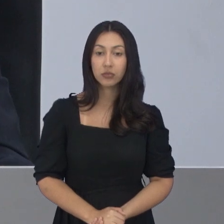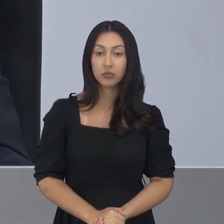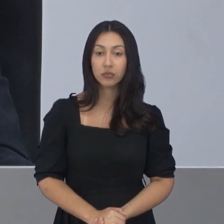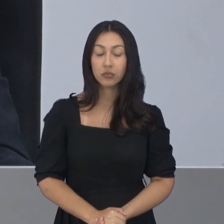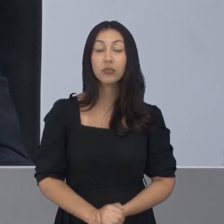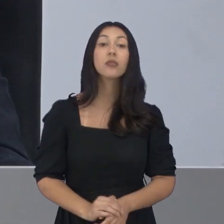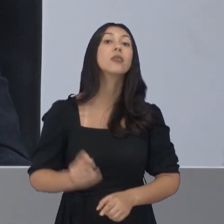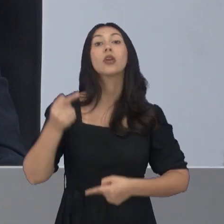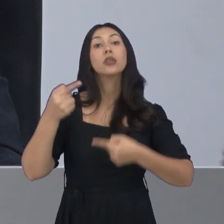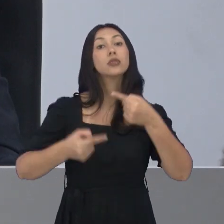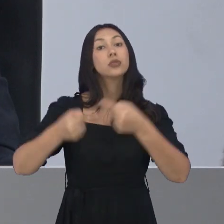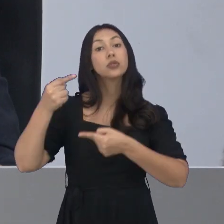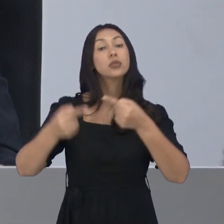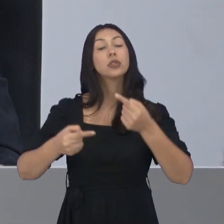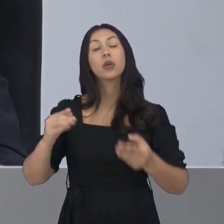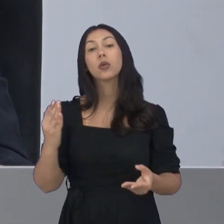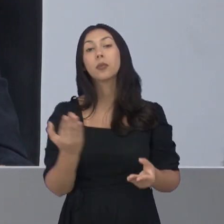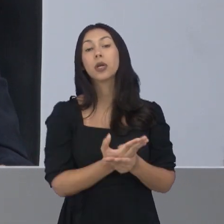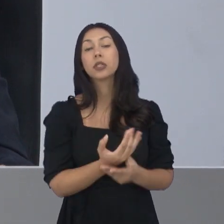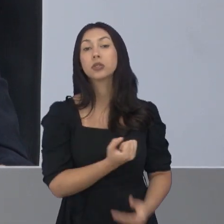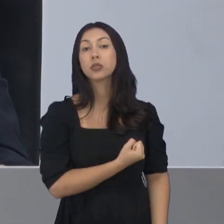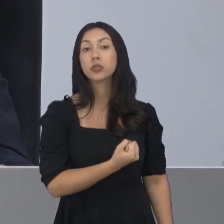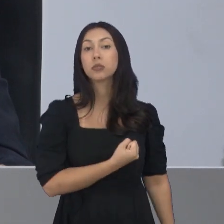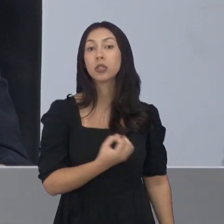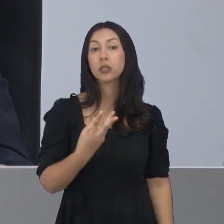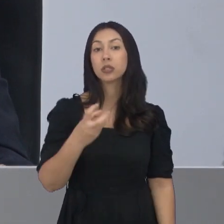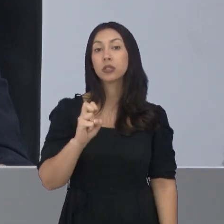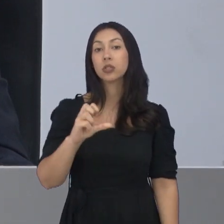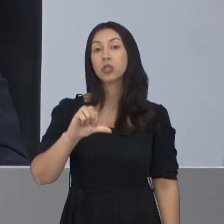Em discussão, o processo de número